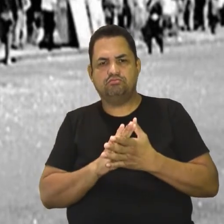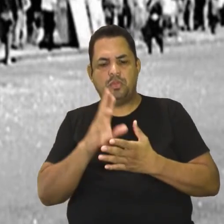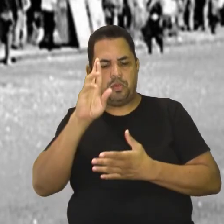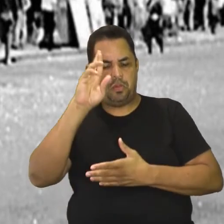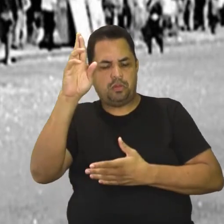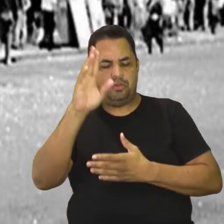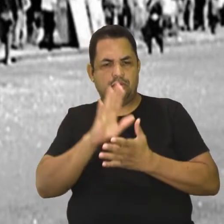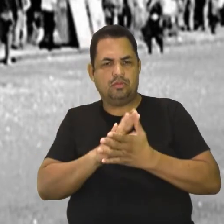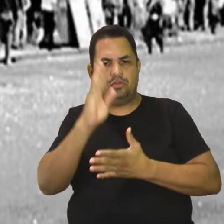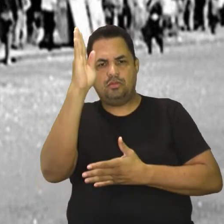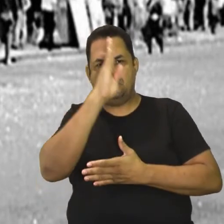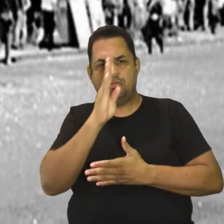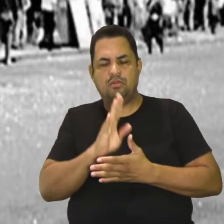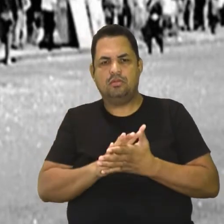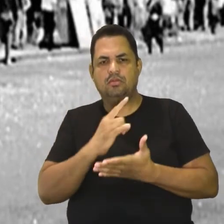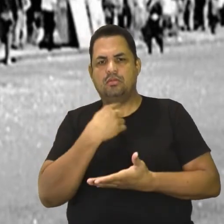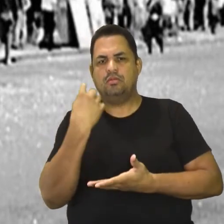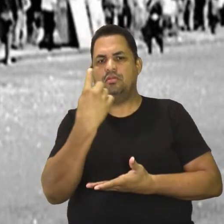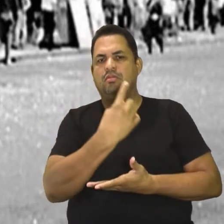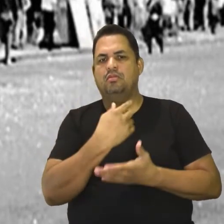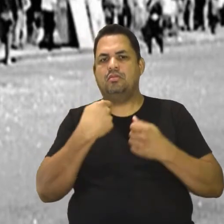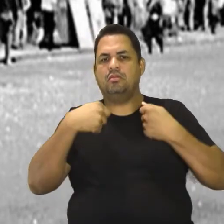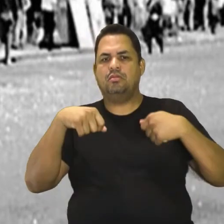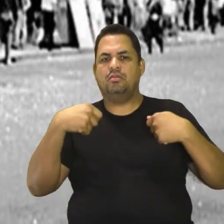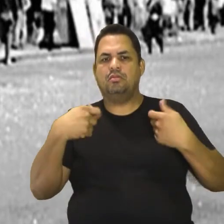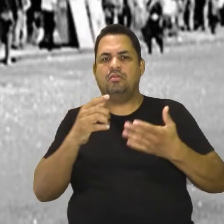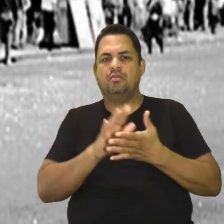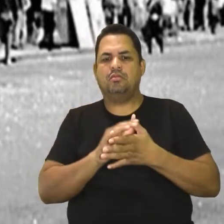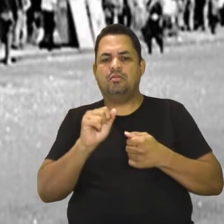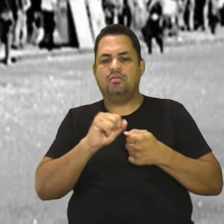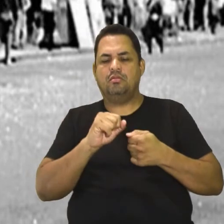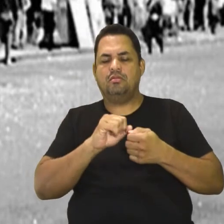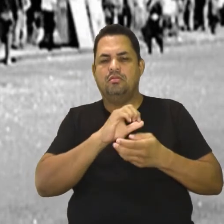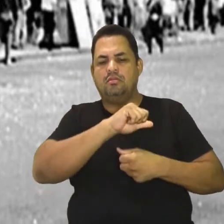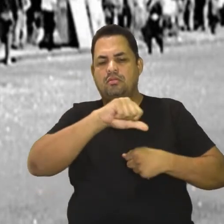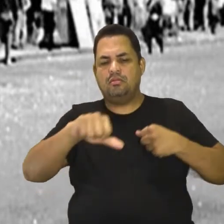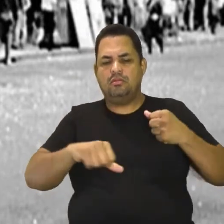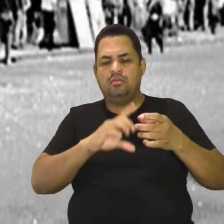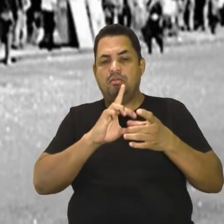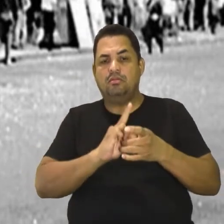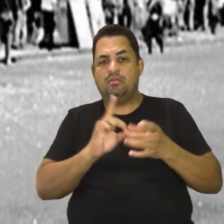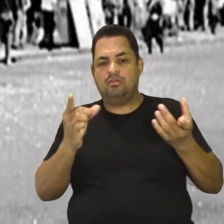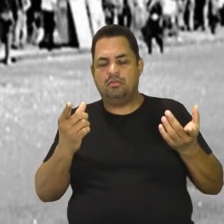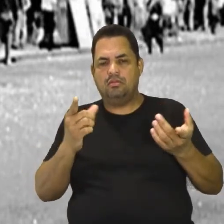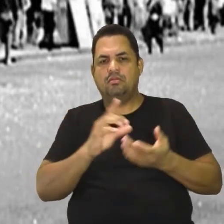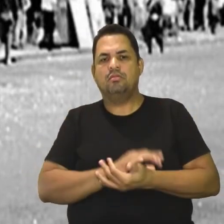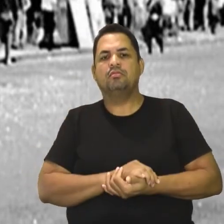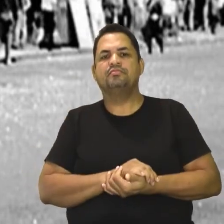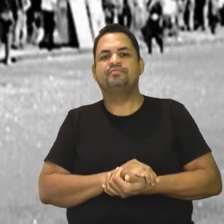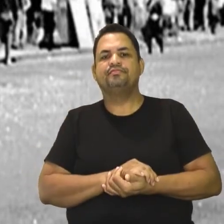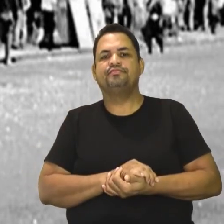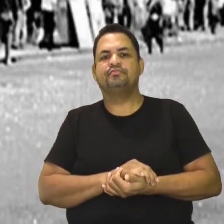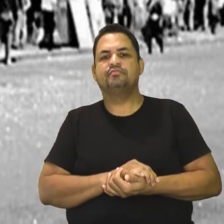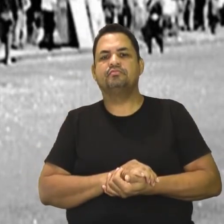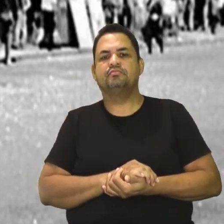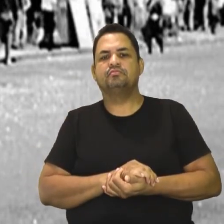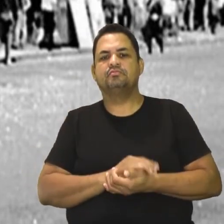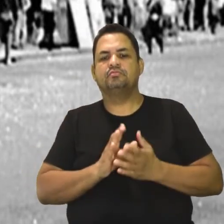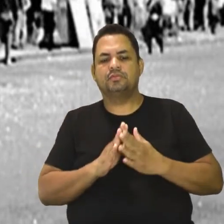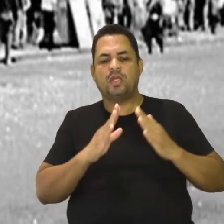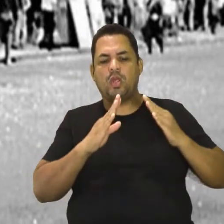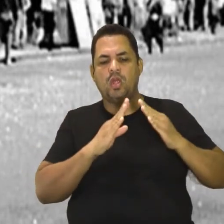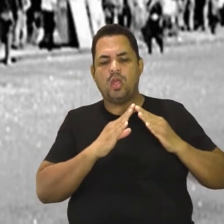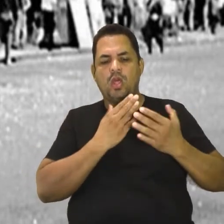E agora, nós precisávamos fazer uma transição para ter democracia. O colégio eleitoral